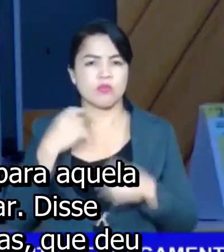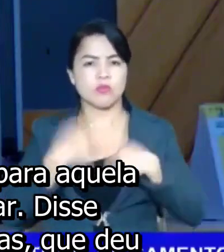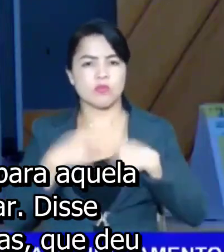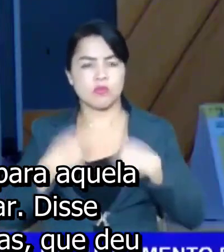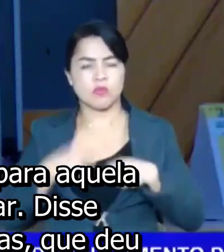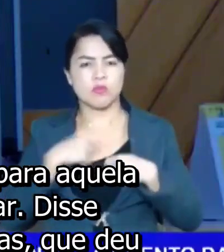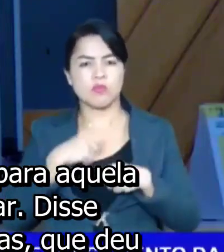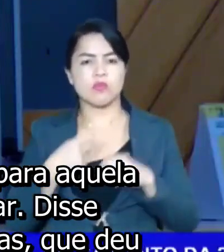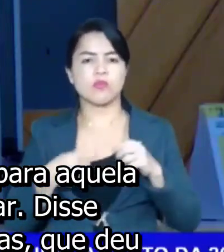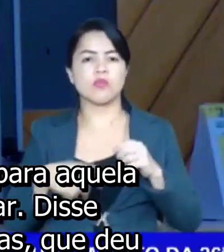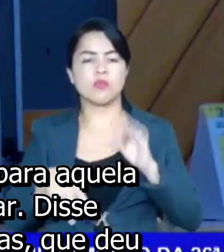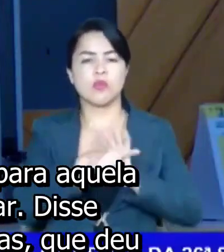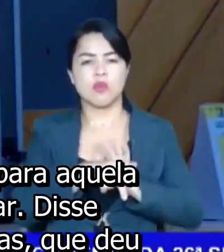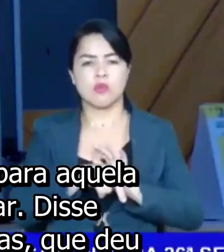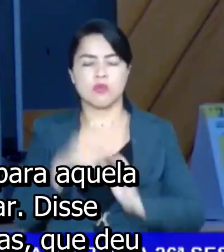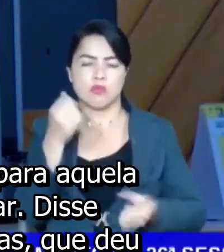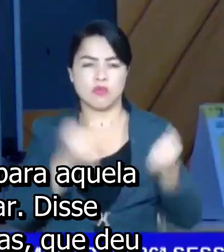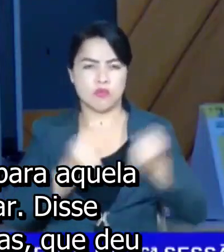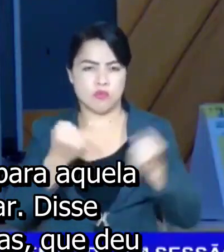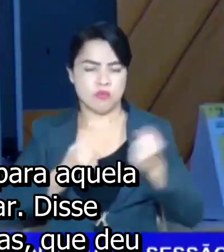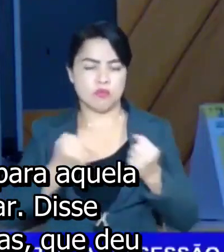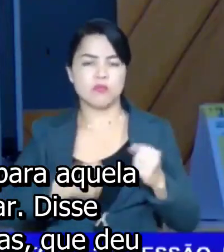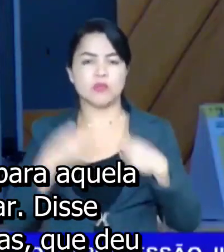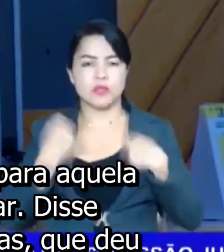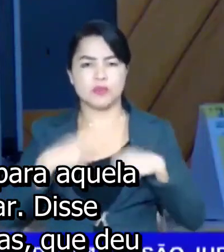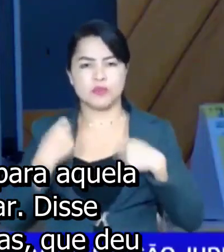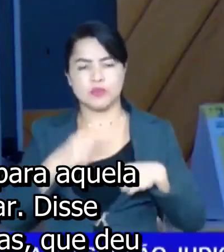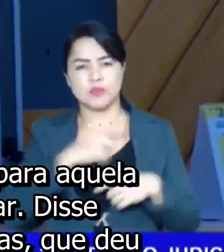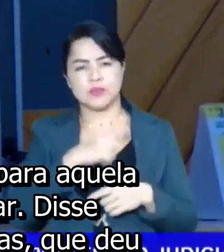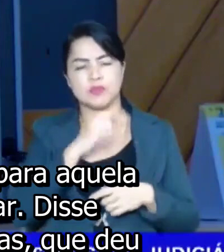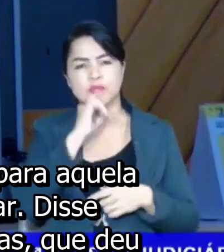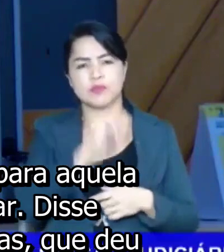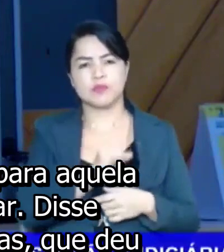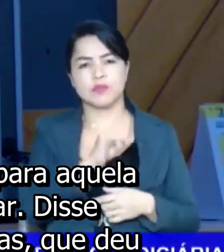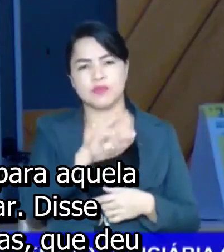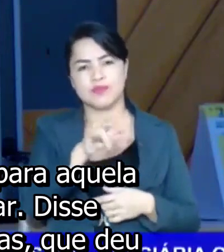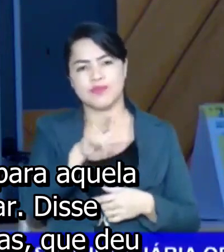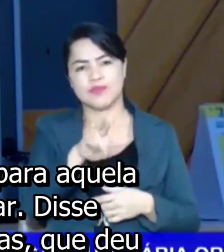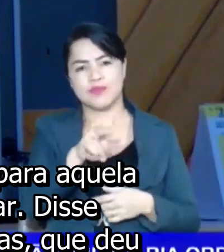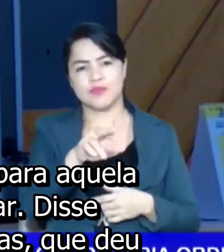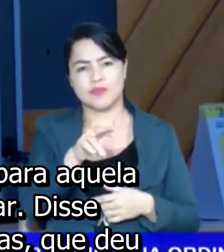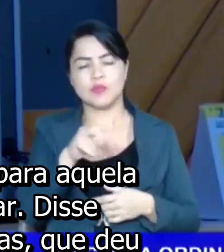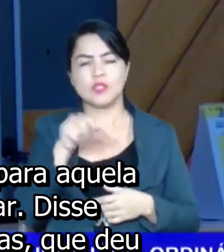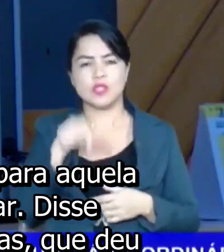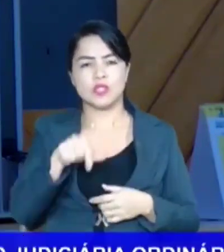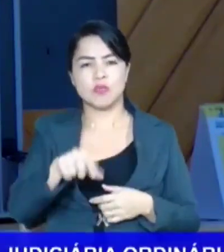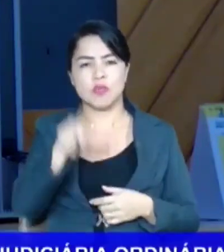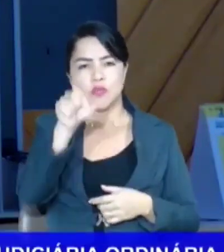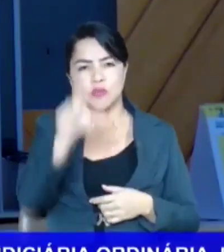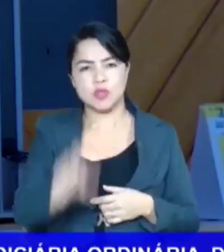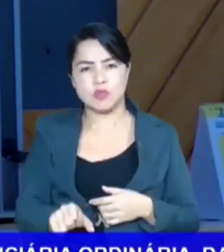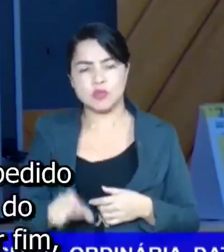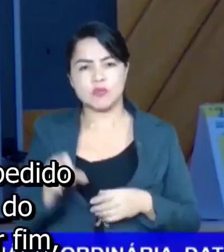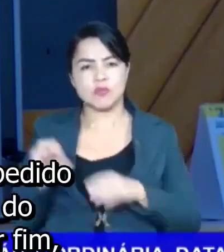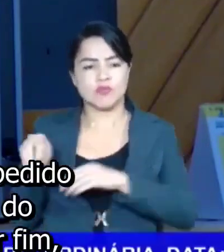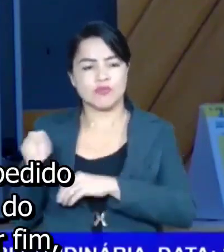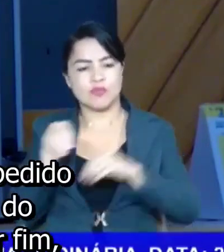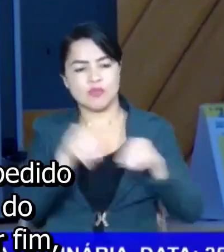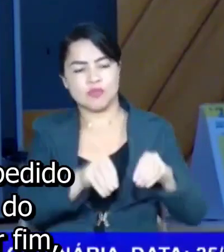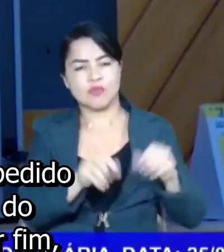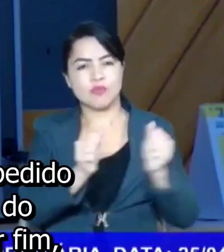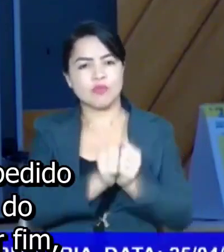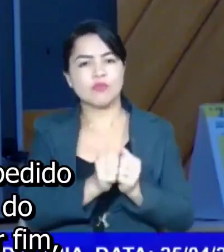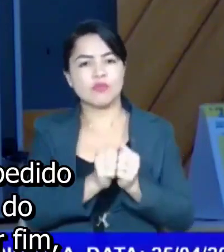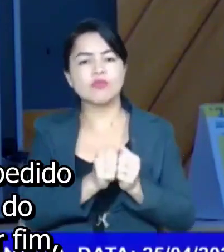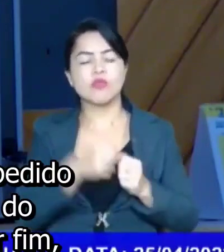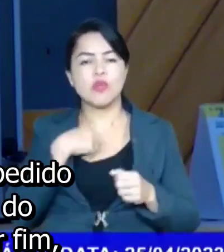fazê-lo por transporte particular. Disse também que é irmão de uma das pessoas transportadas, que a